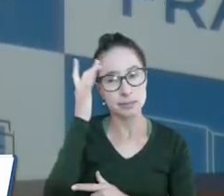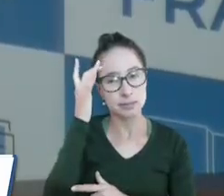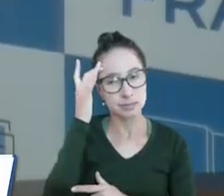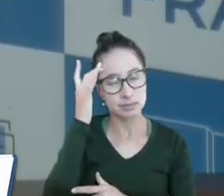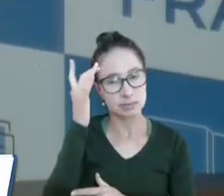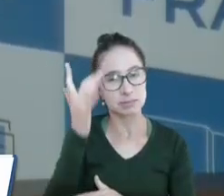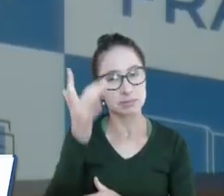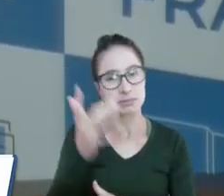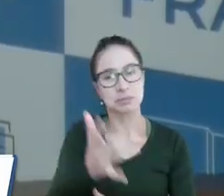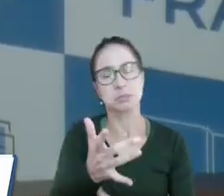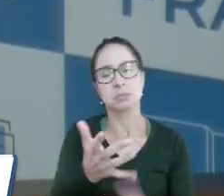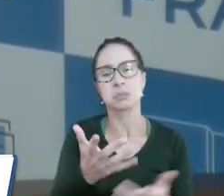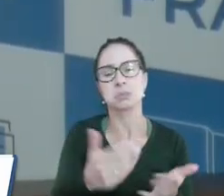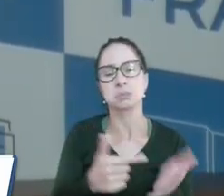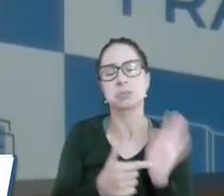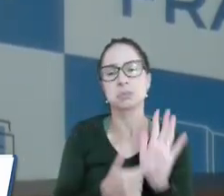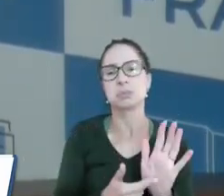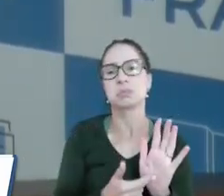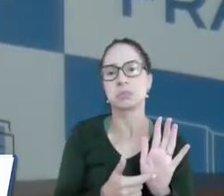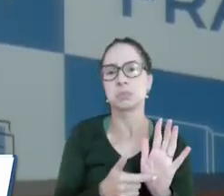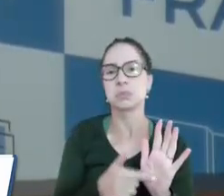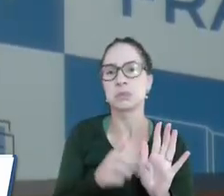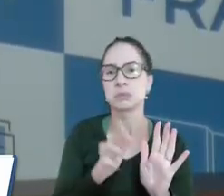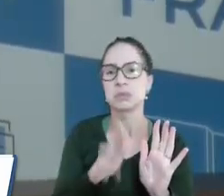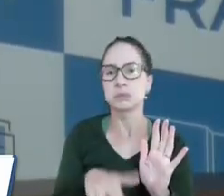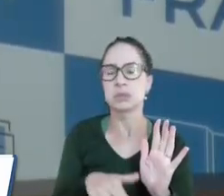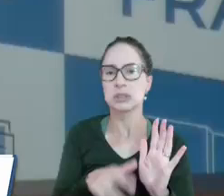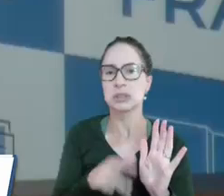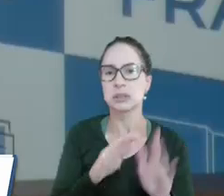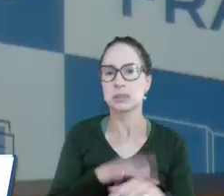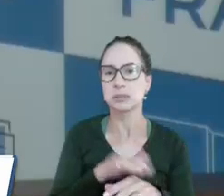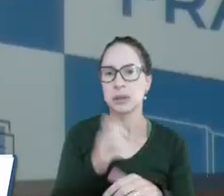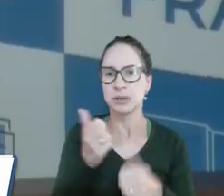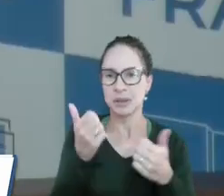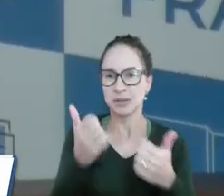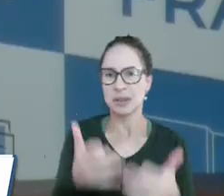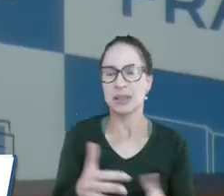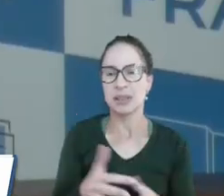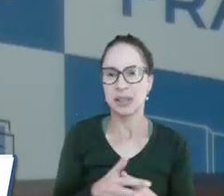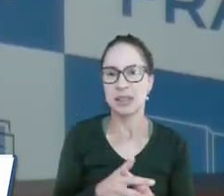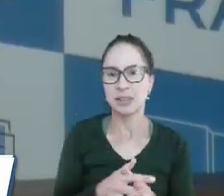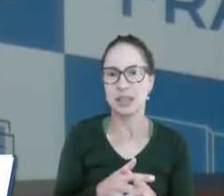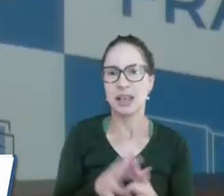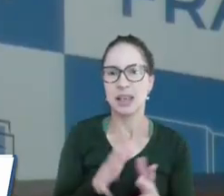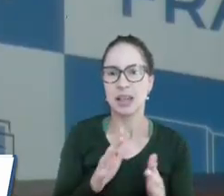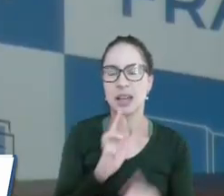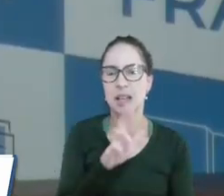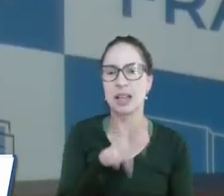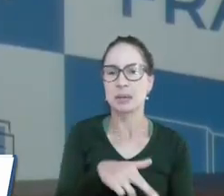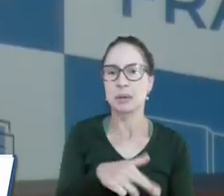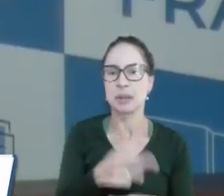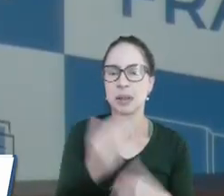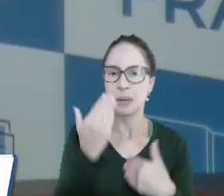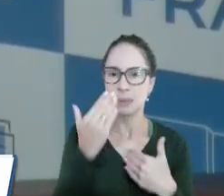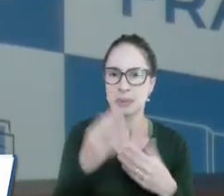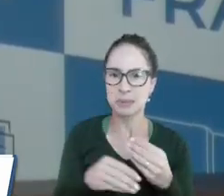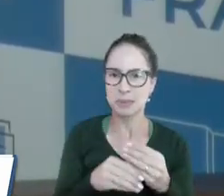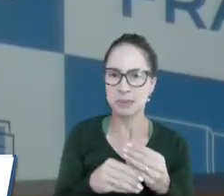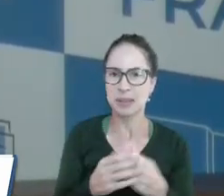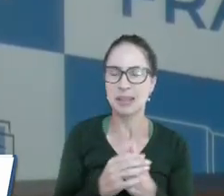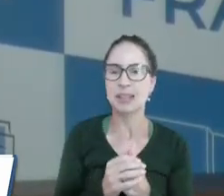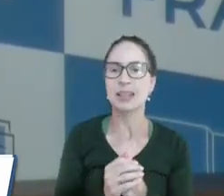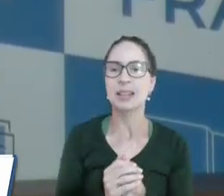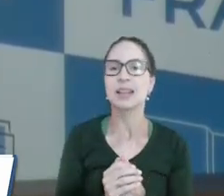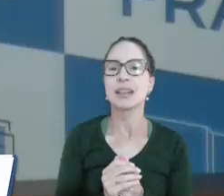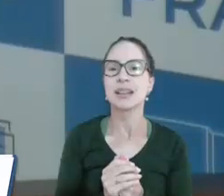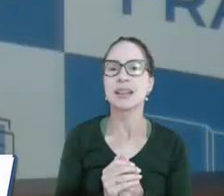contigo mostra que realmente quando Vossa Excelência fala, está coberto de razão. Obrigado. Eu que agradeço por ter